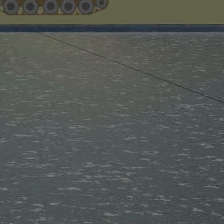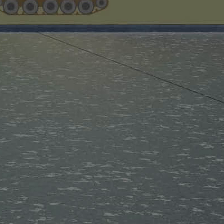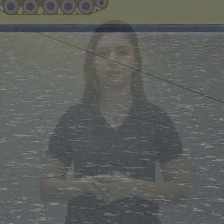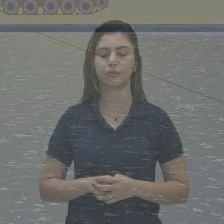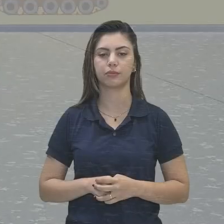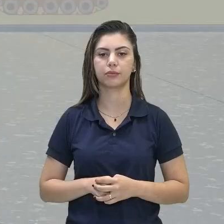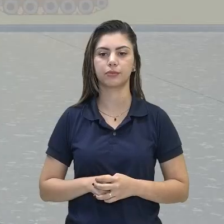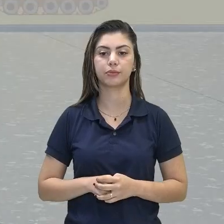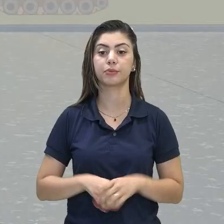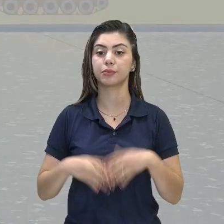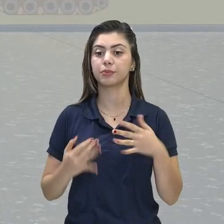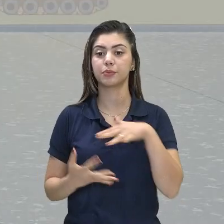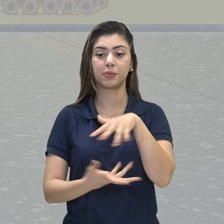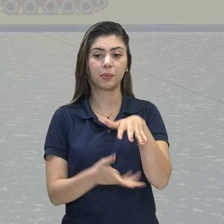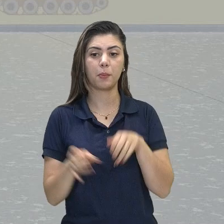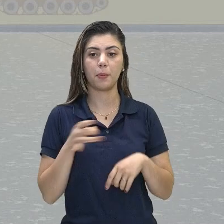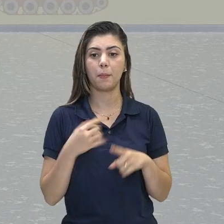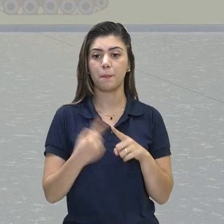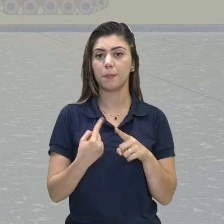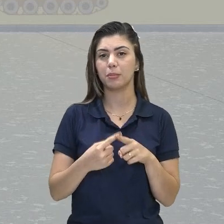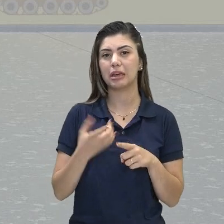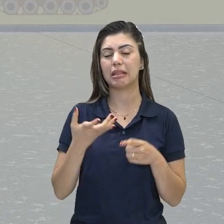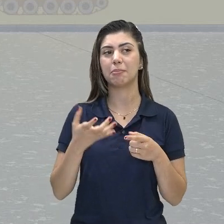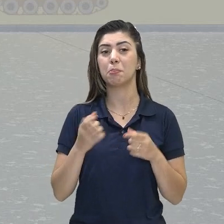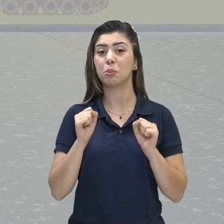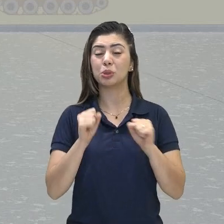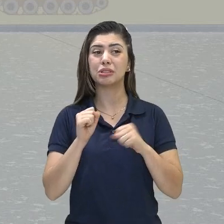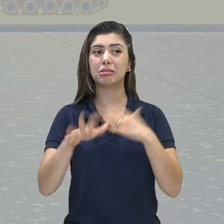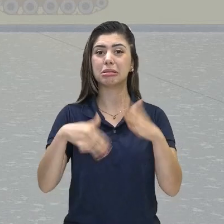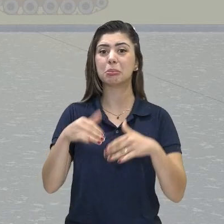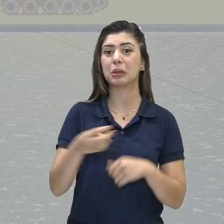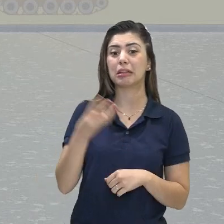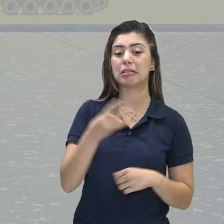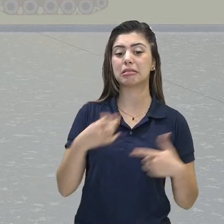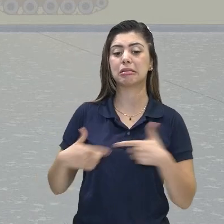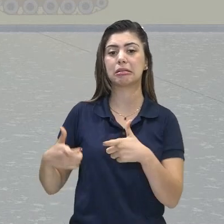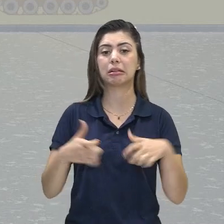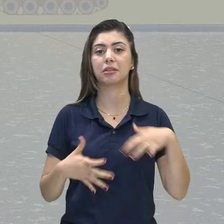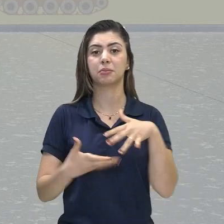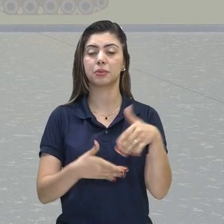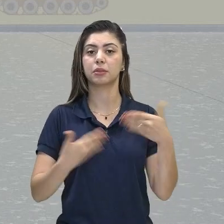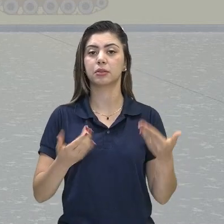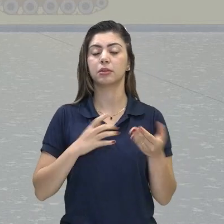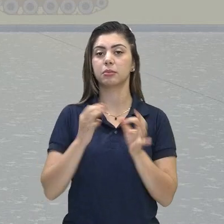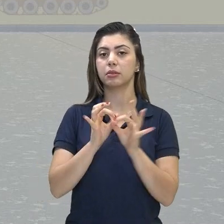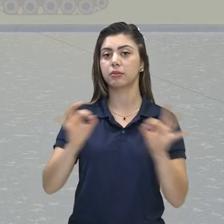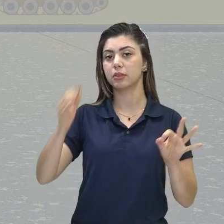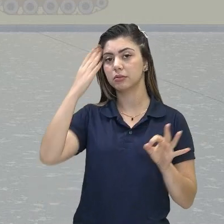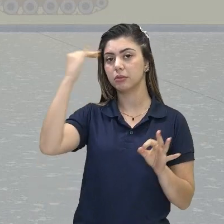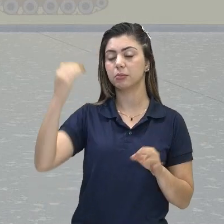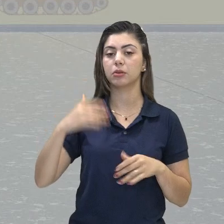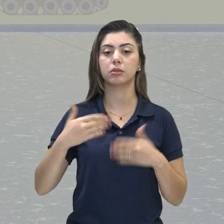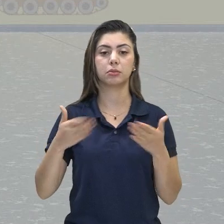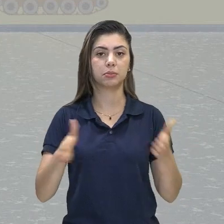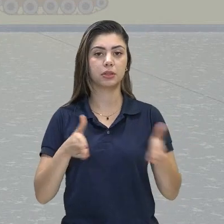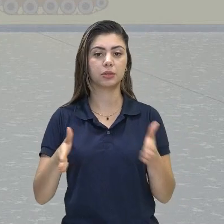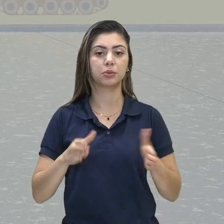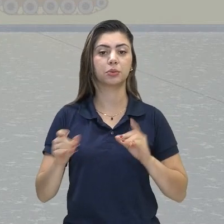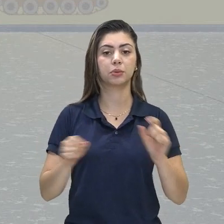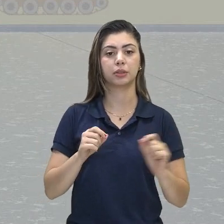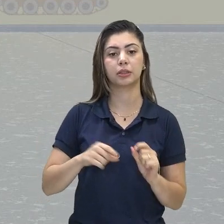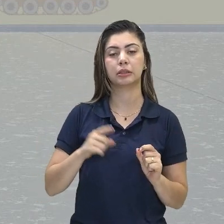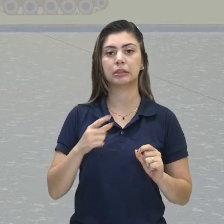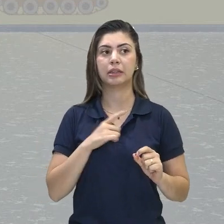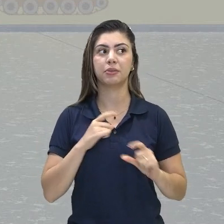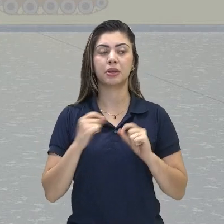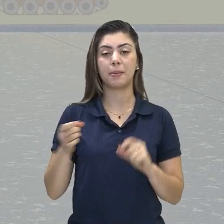desencadeada. Tem uma frase que ela é muito famosa sobre esse período, que é em relação a essa grande